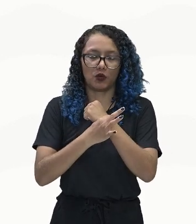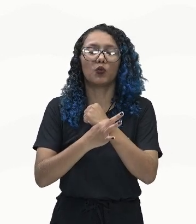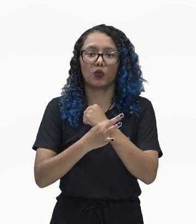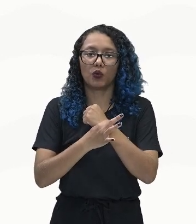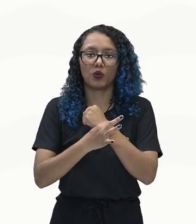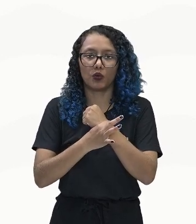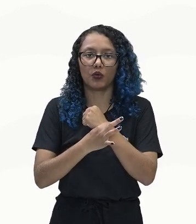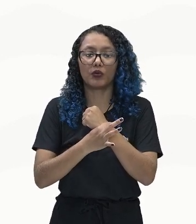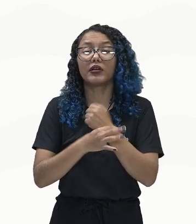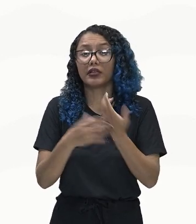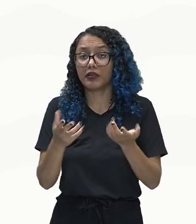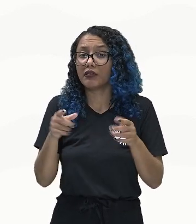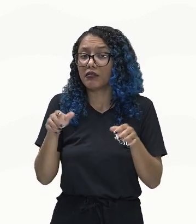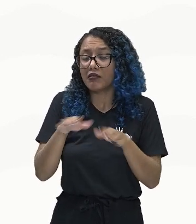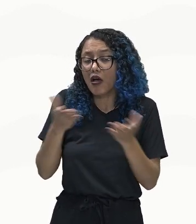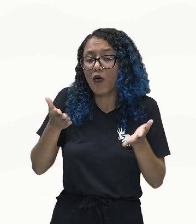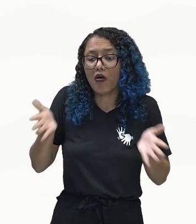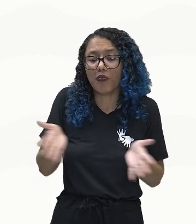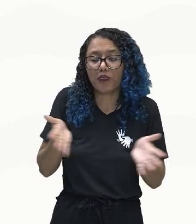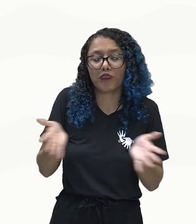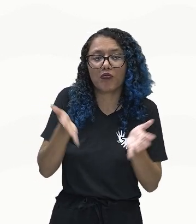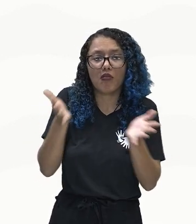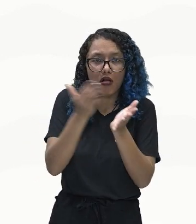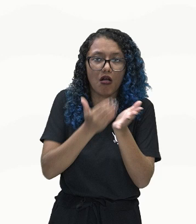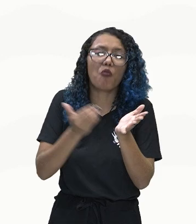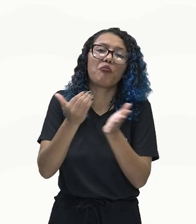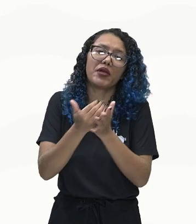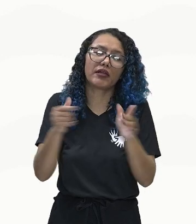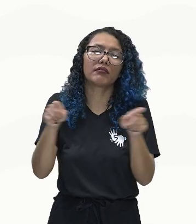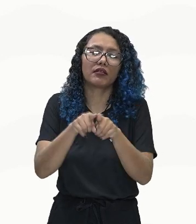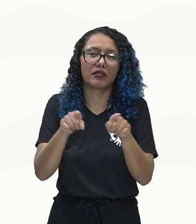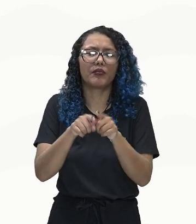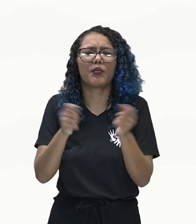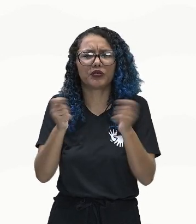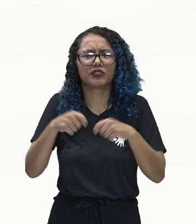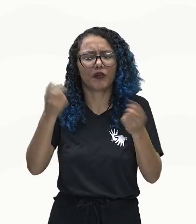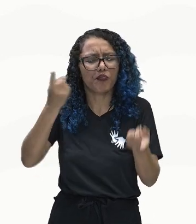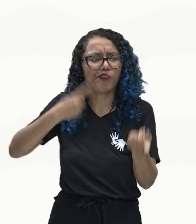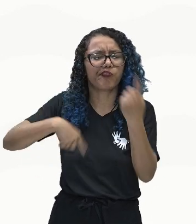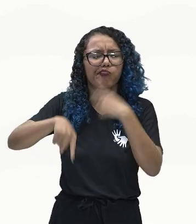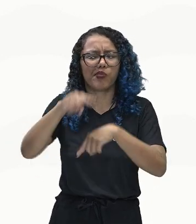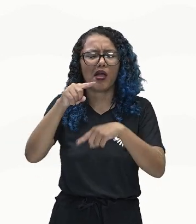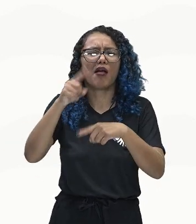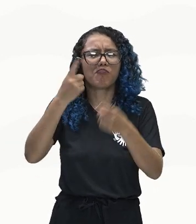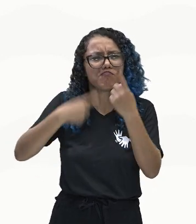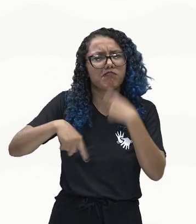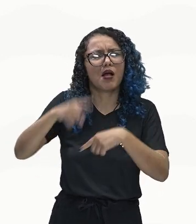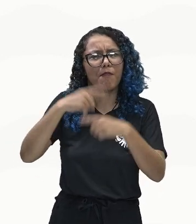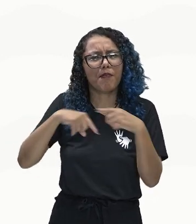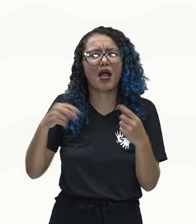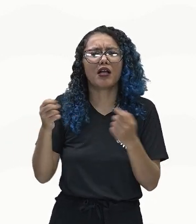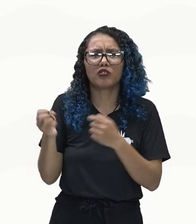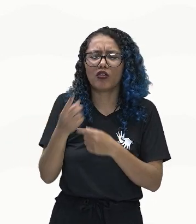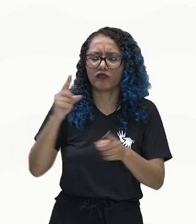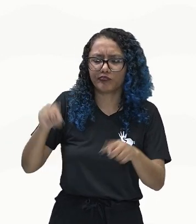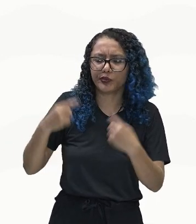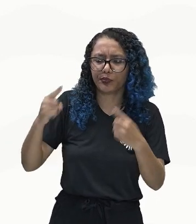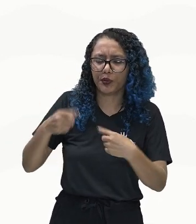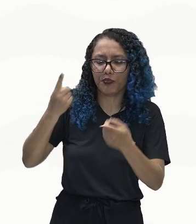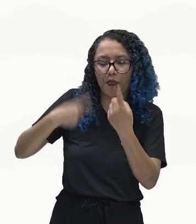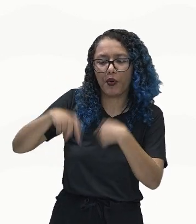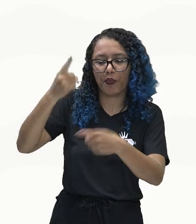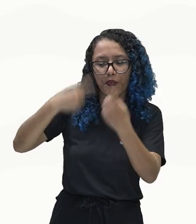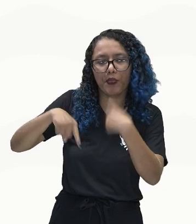vai ficar cada vez maior. E ele é capaz, por exemplo, de superar obstáculos e enfrentar novos desafios. Então, os desafios